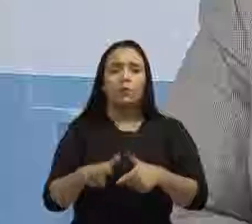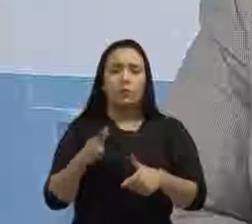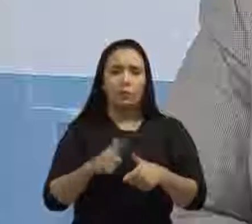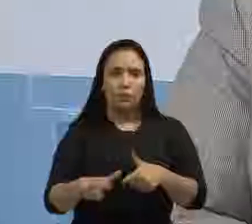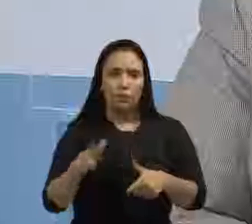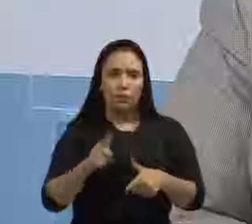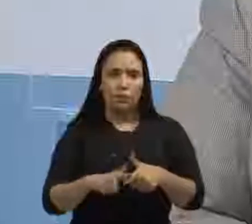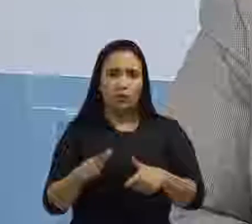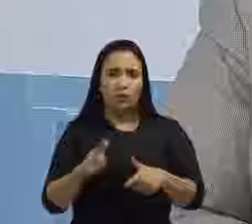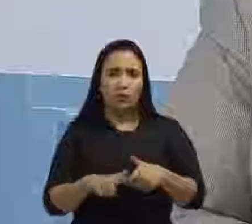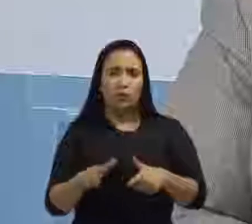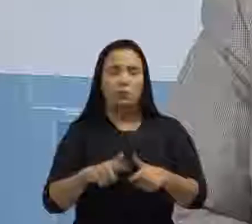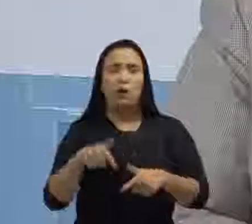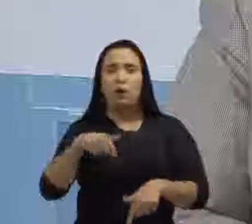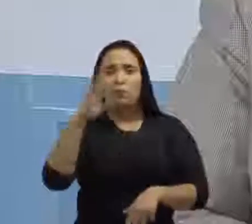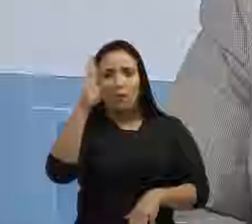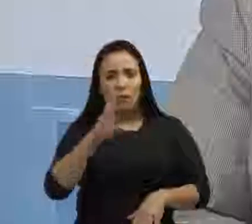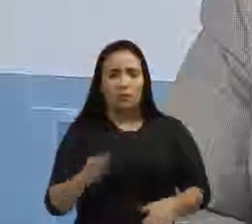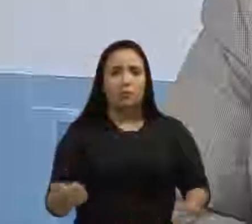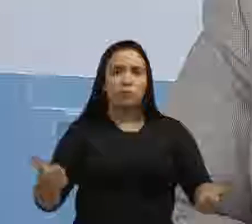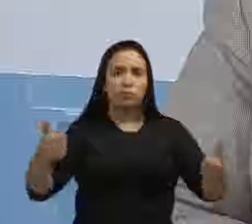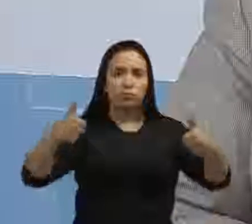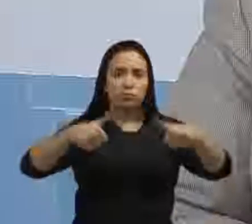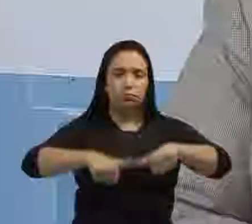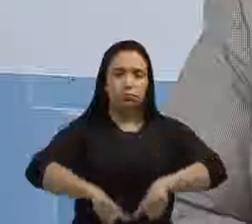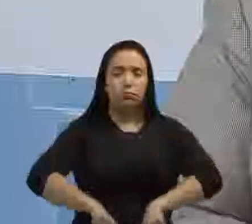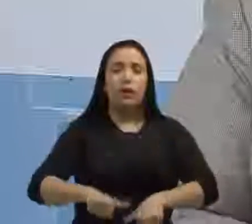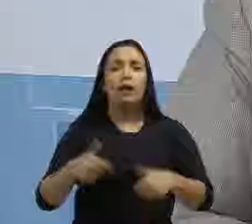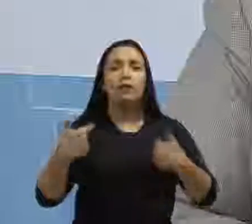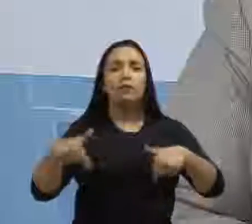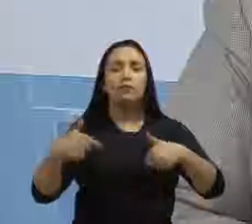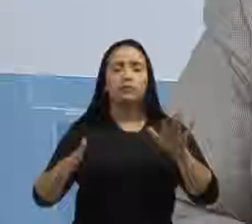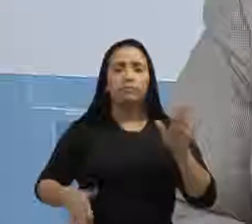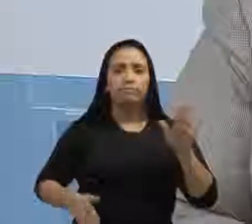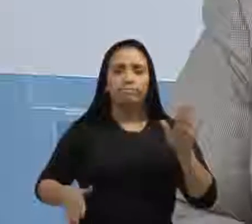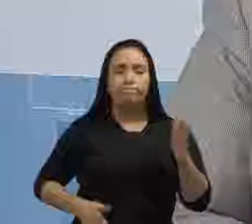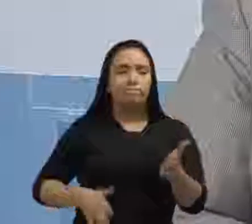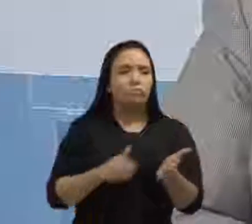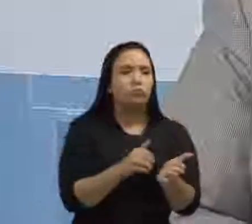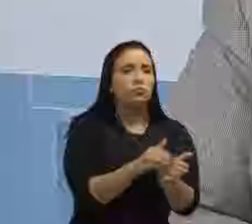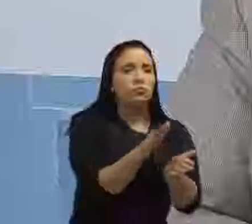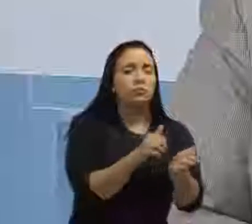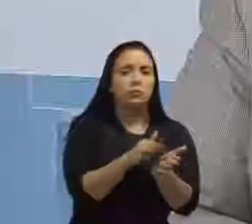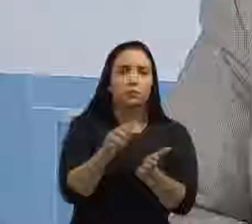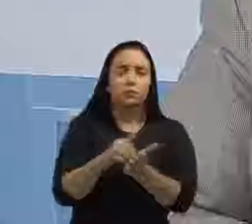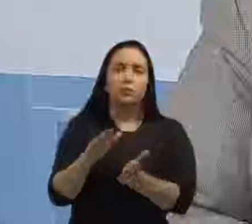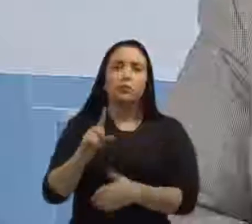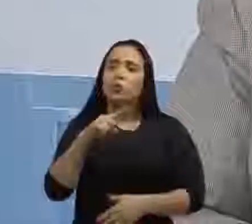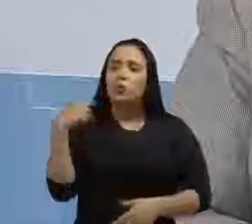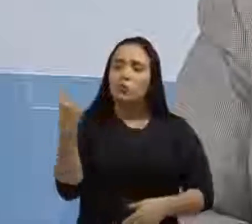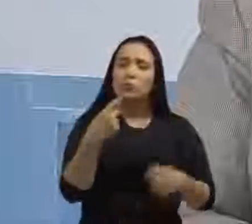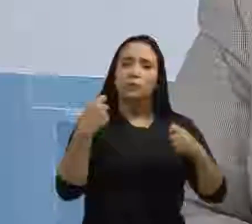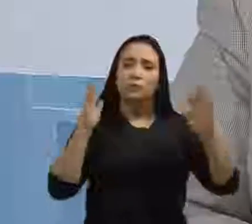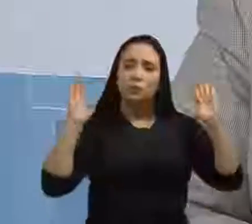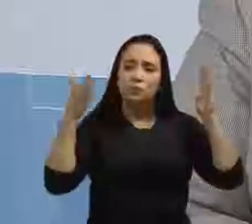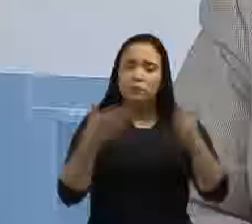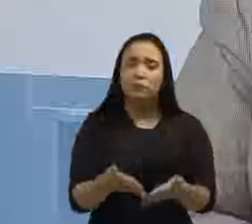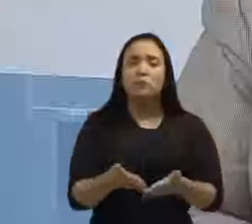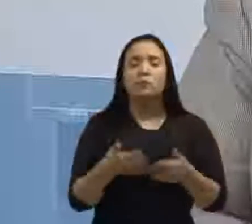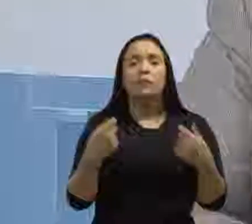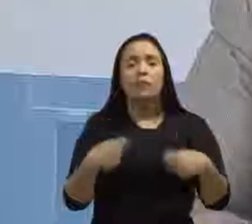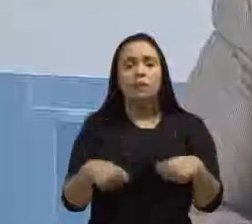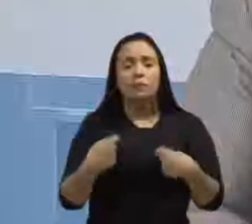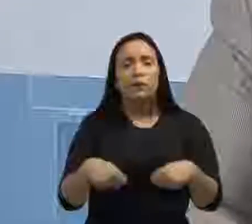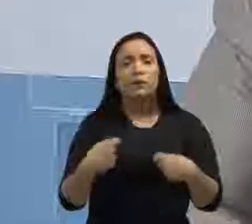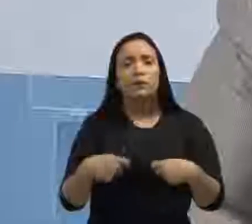redoma para terminar de matar 13 milhões de brasileiros que estão desempregados. Alguém tem que parar para pensar o seguinte, olha, nós temos